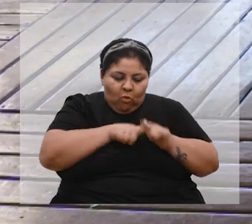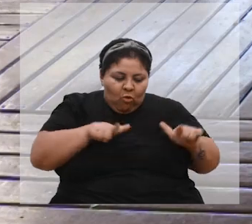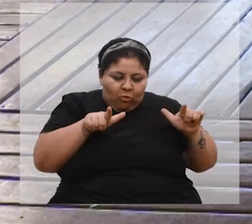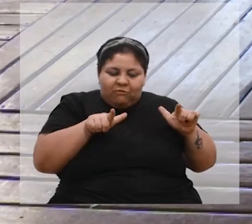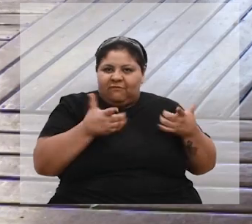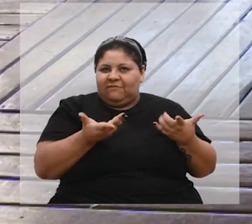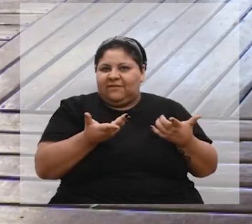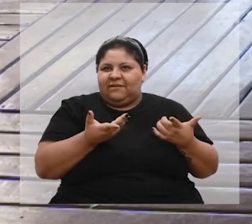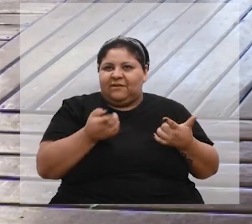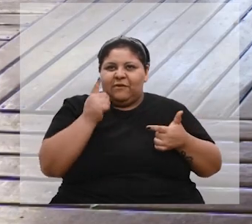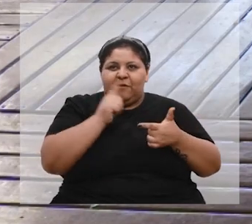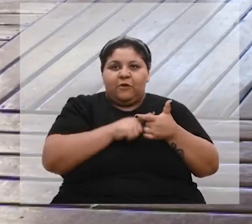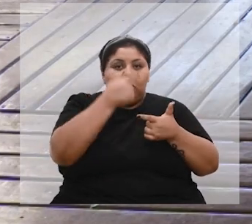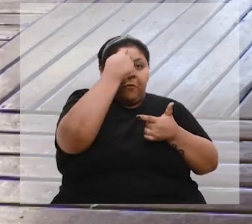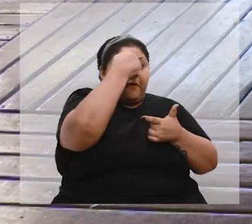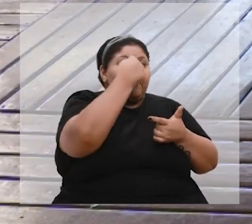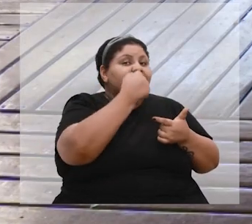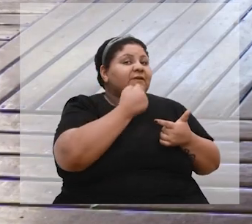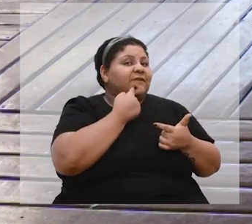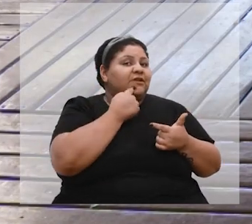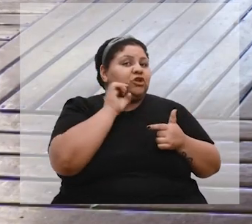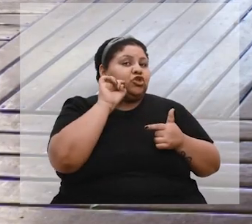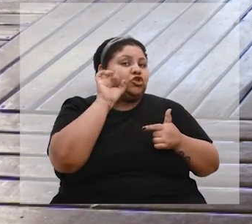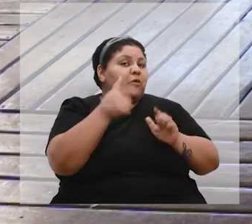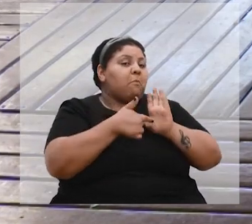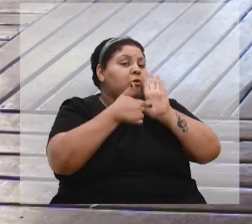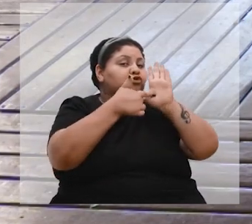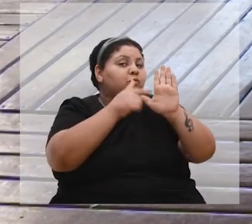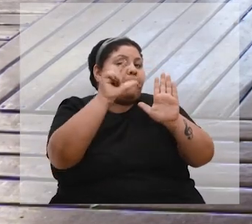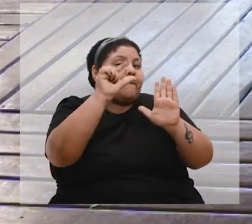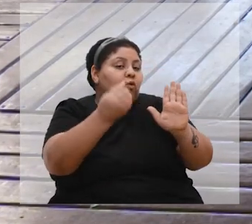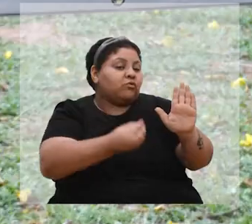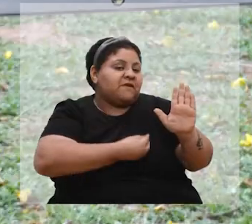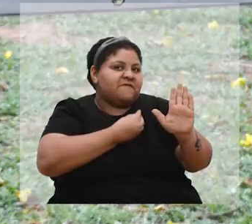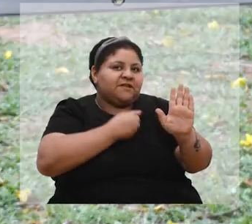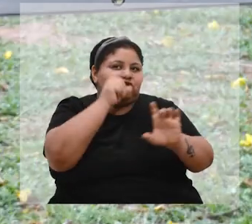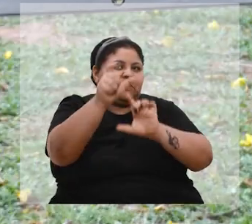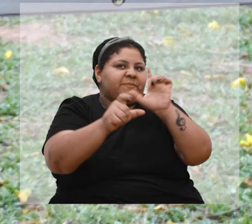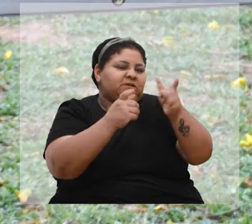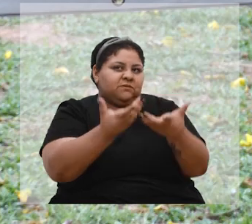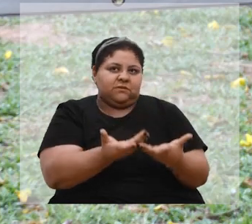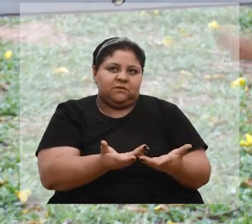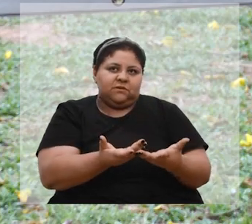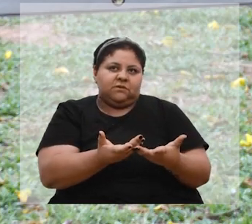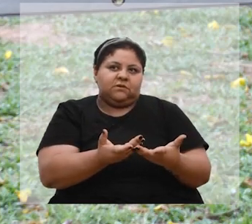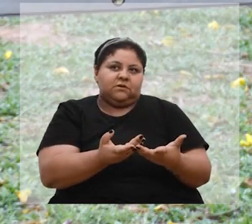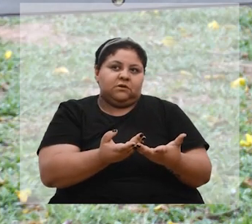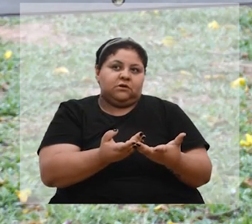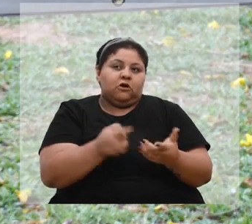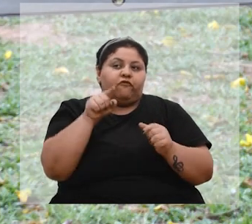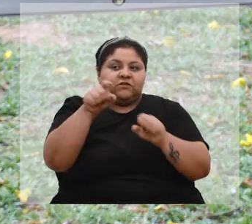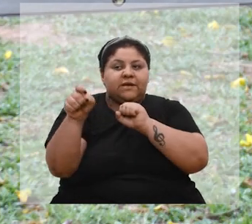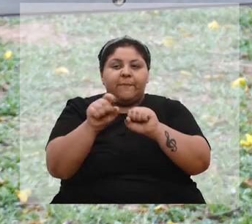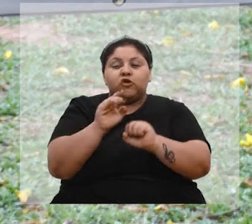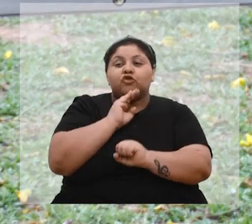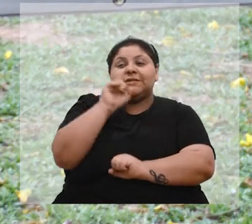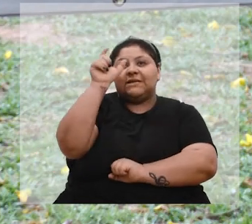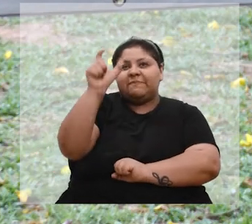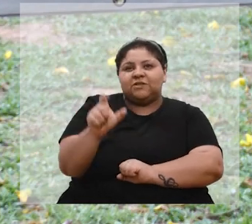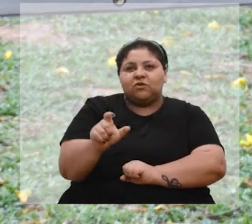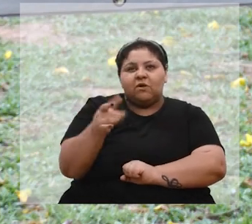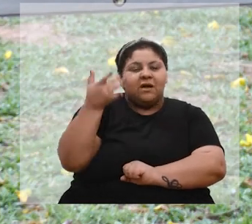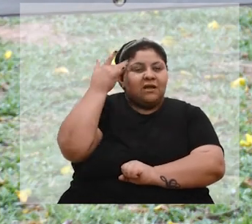É vazio, né? Porque é uma imagem, um recorte da vida de alguém, uma imagem que alguém diz. E por mais que você conheça